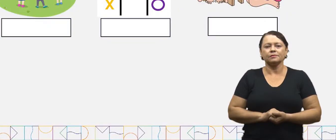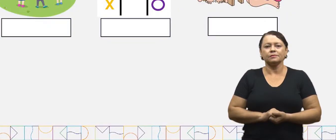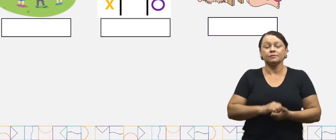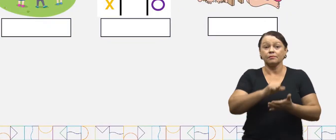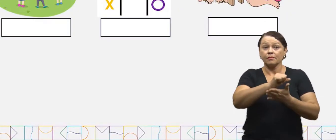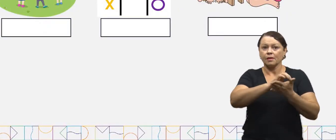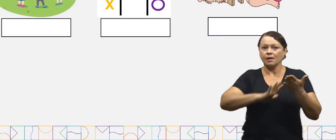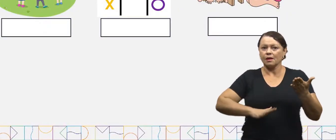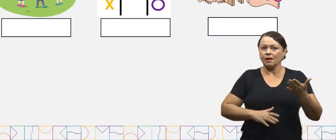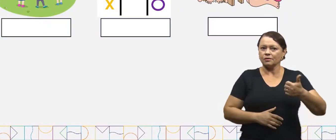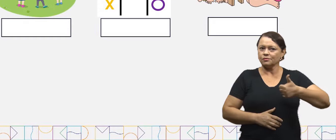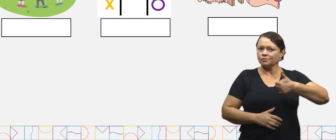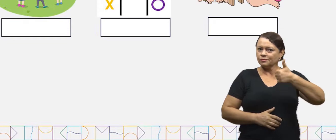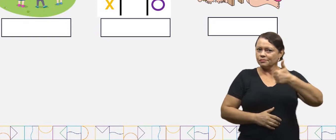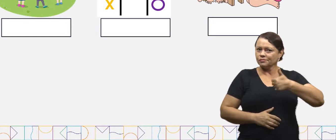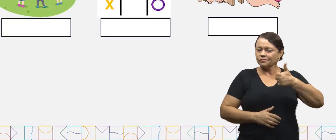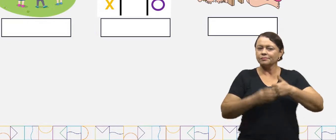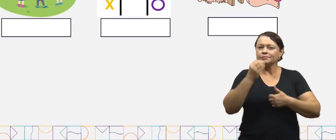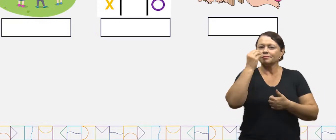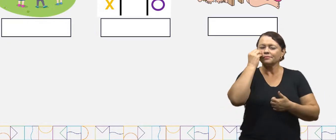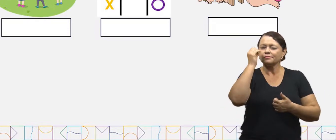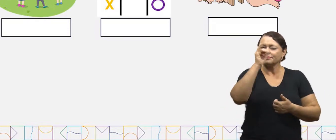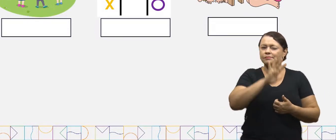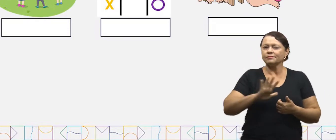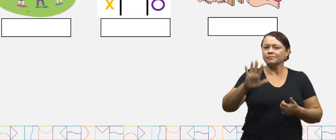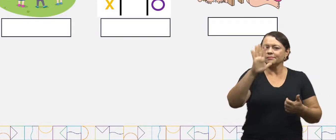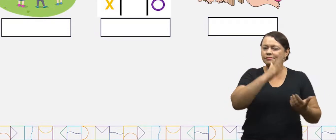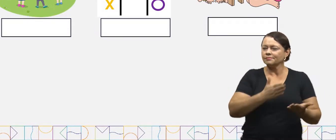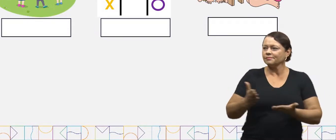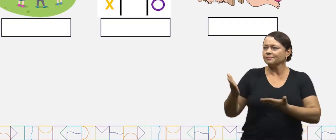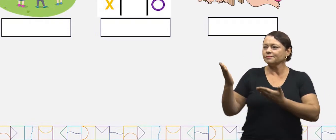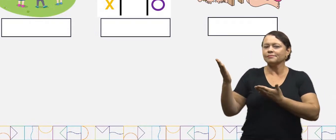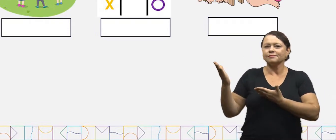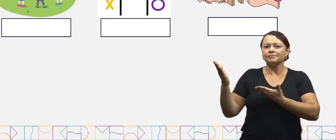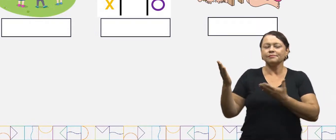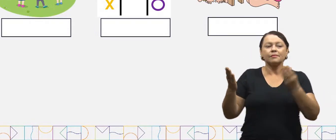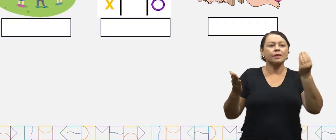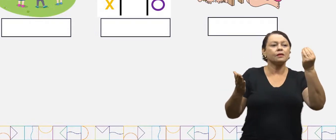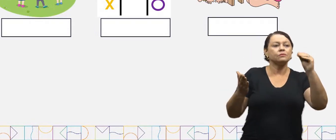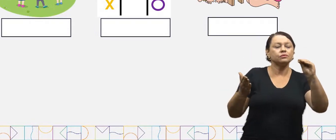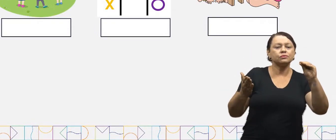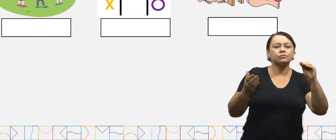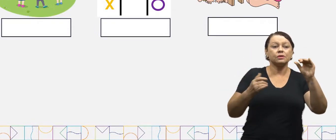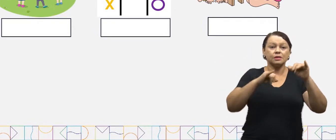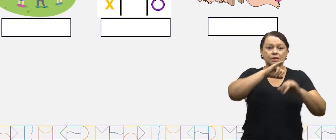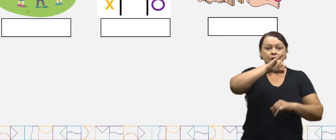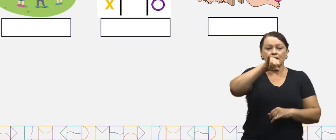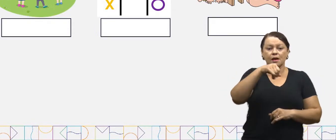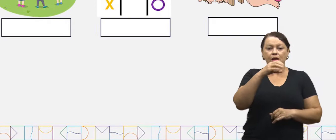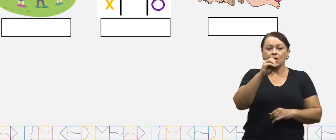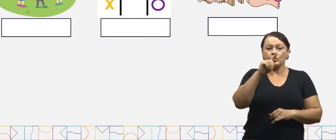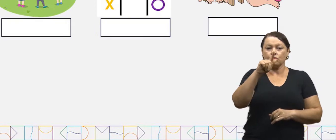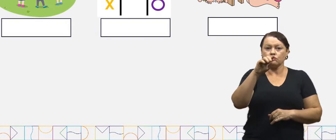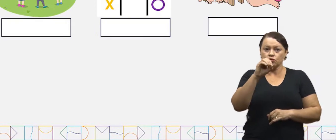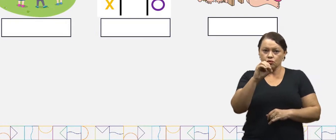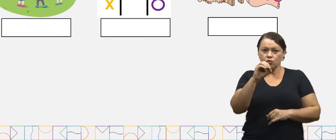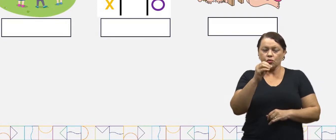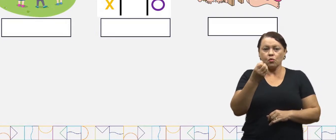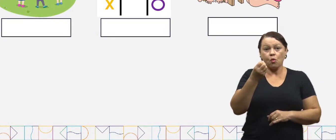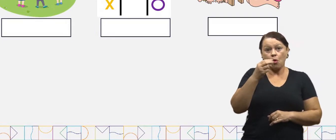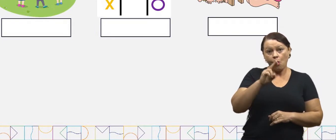Atividade 1. Observe as figuras abaixo e escreva no quadro em branco se é um jogo ou uma